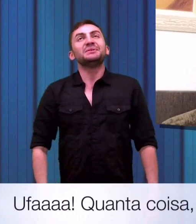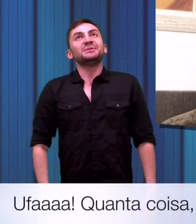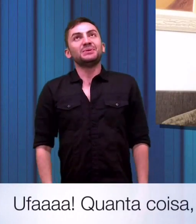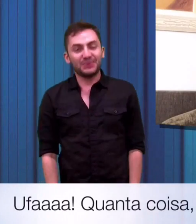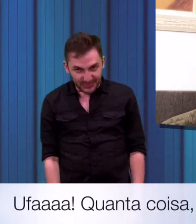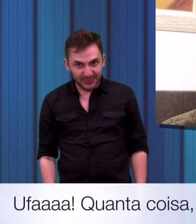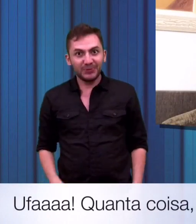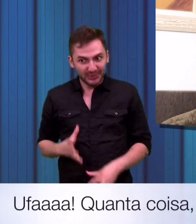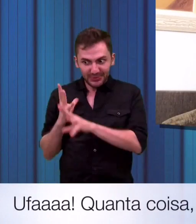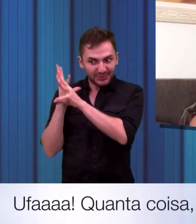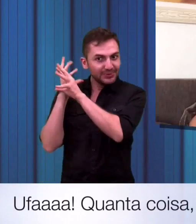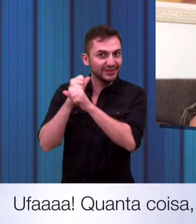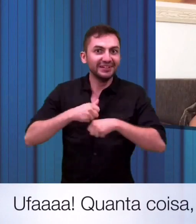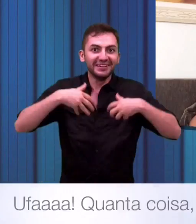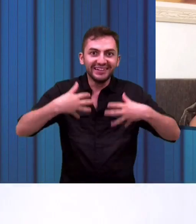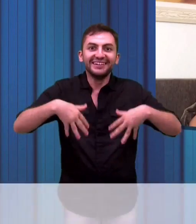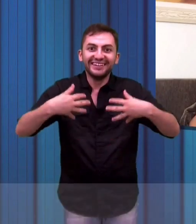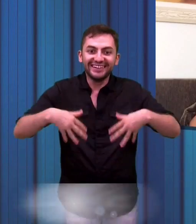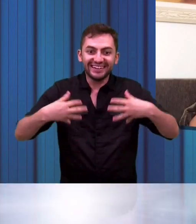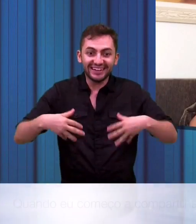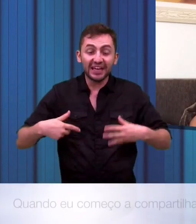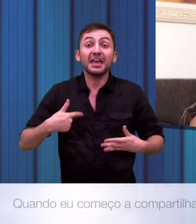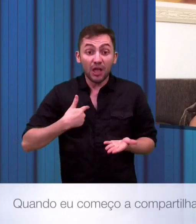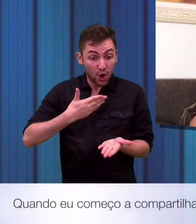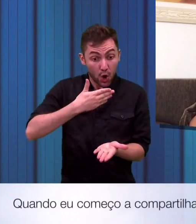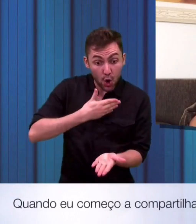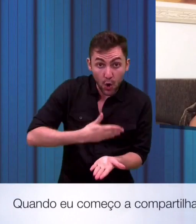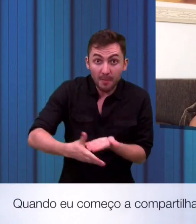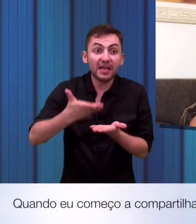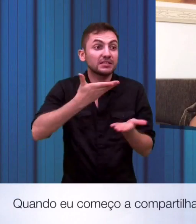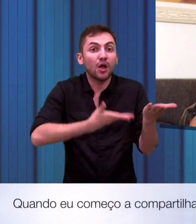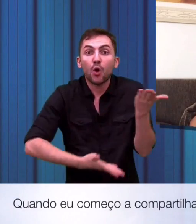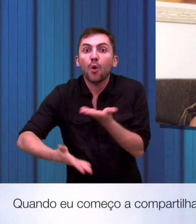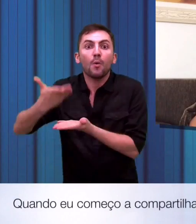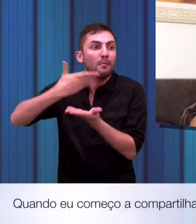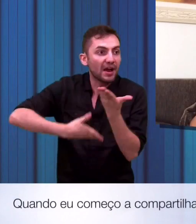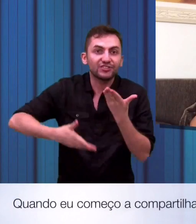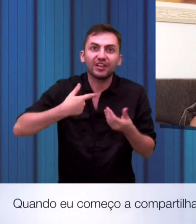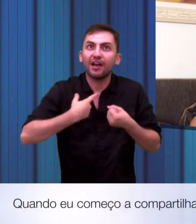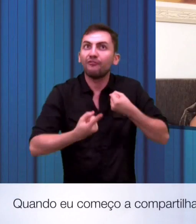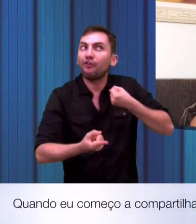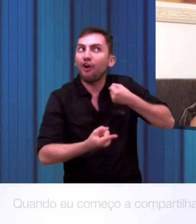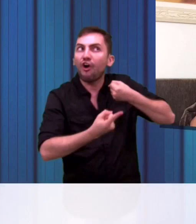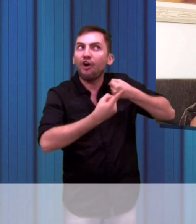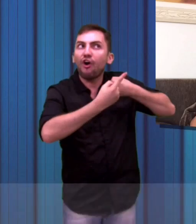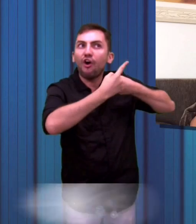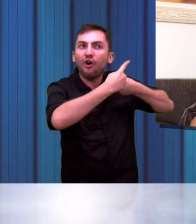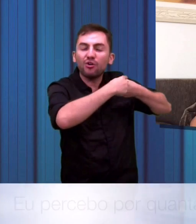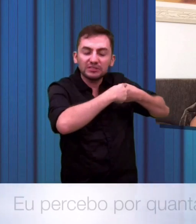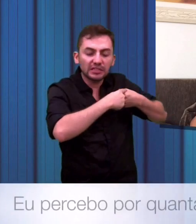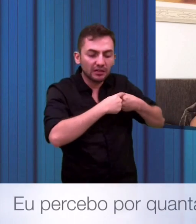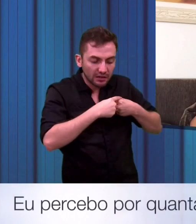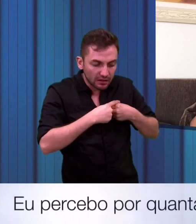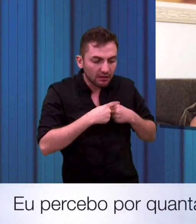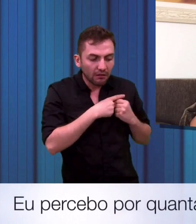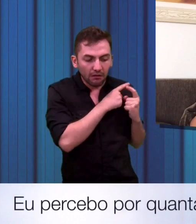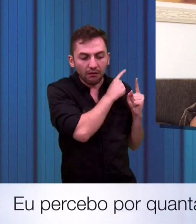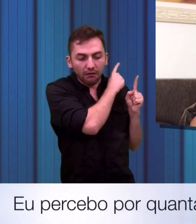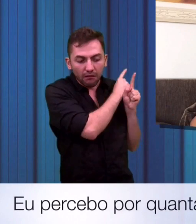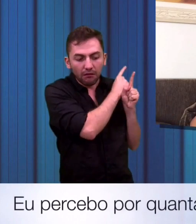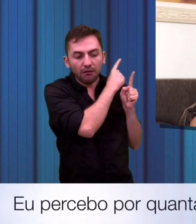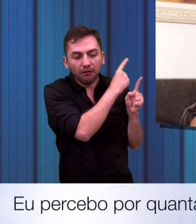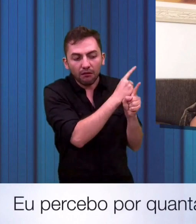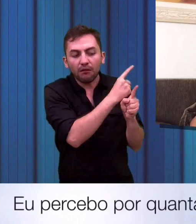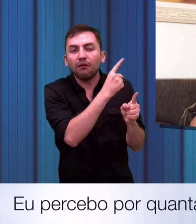Ufa! Quanta coisa, né? Quando eu começo a compartilhar as coisas pra vocês e voltar nessas histórias, eu